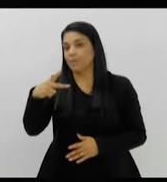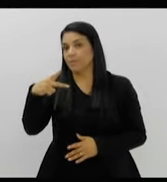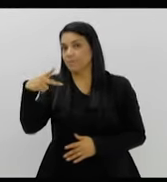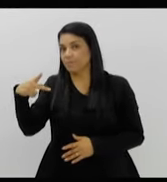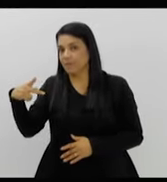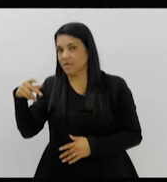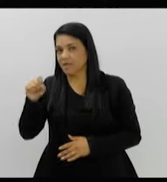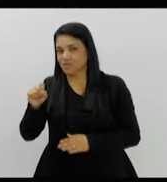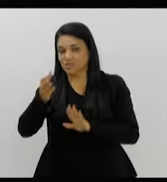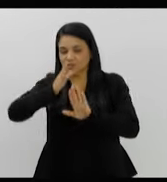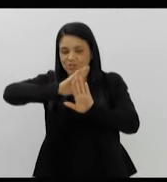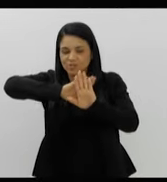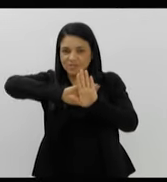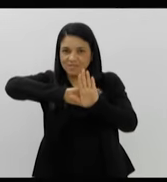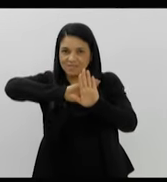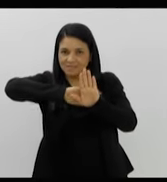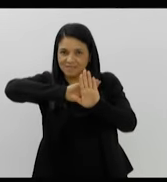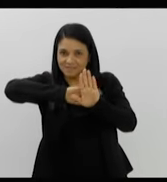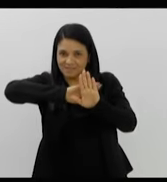nos